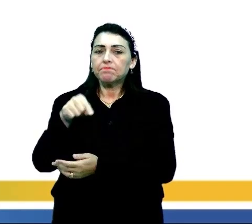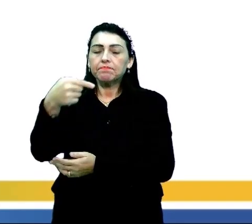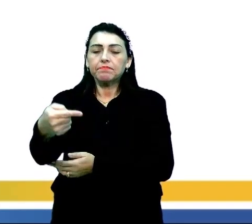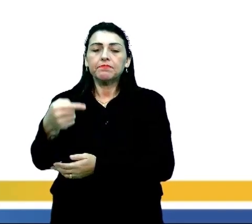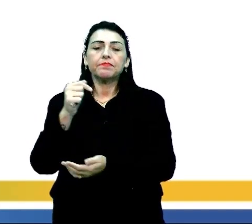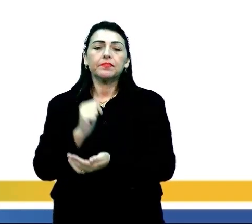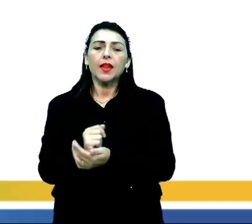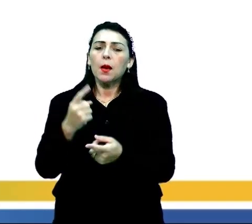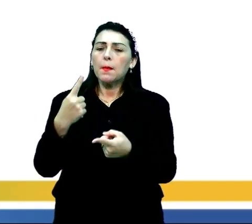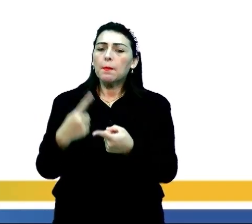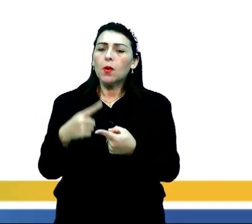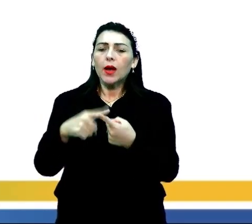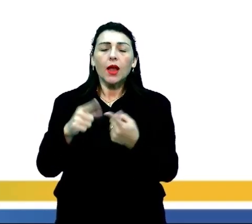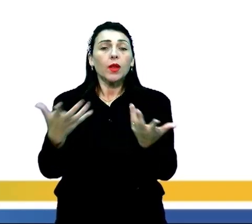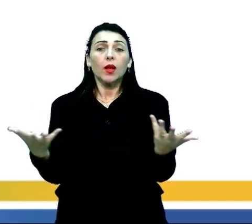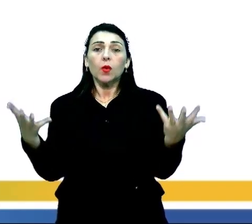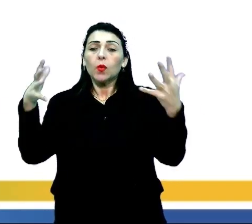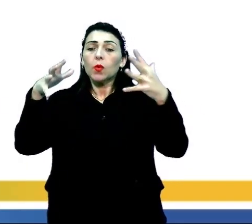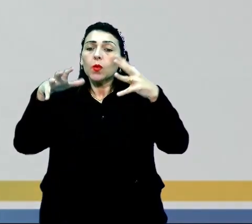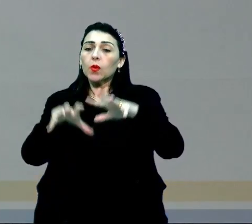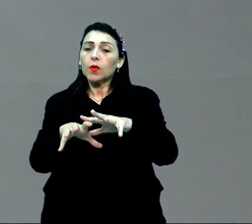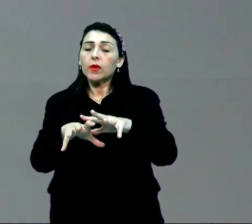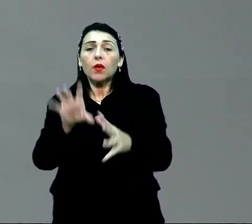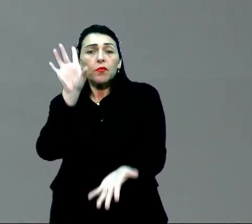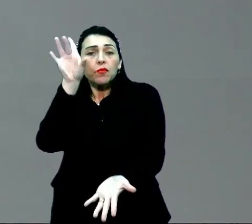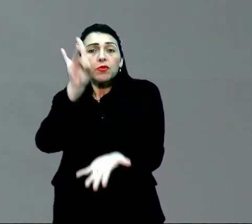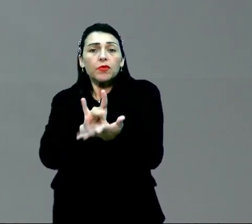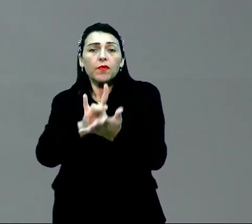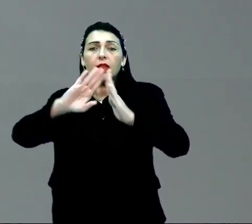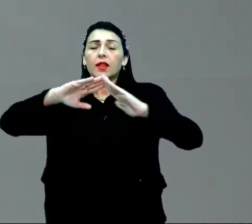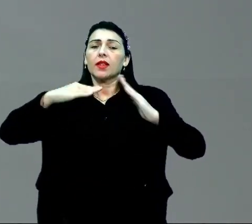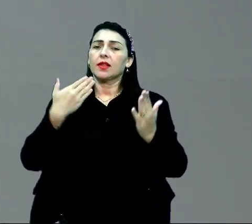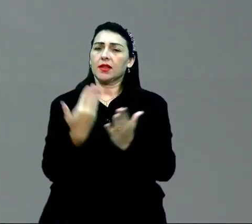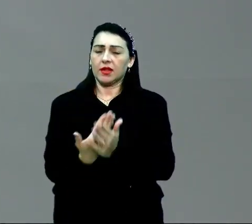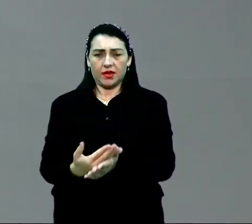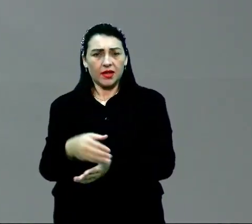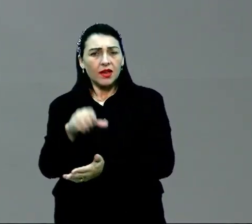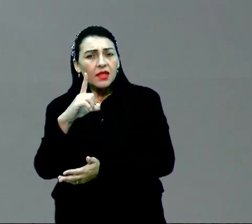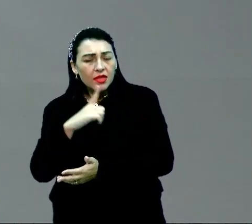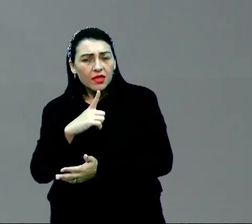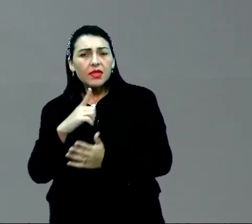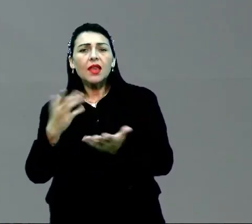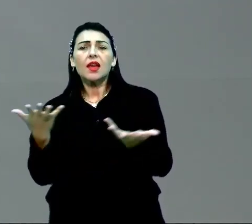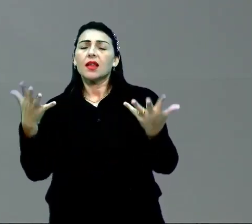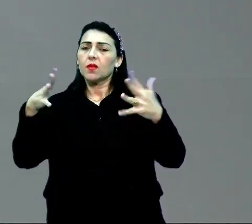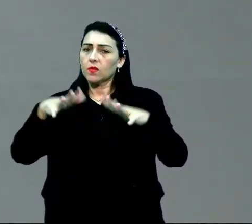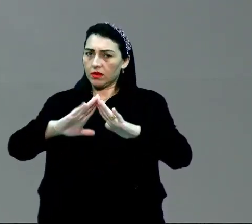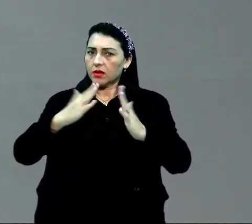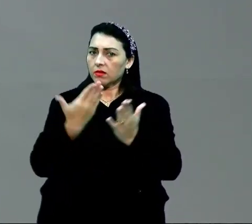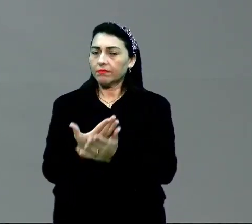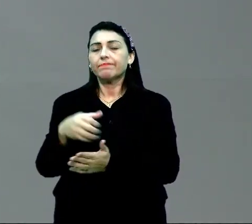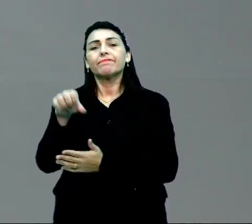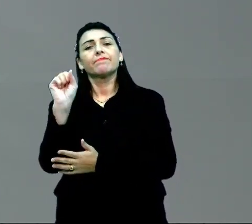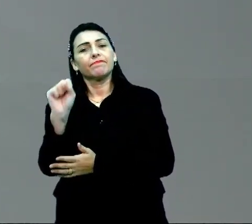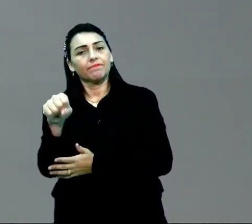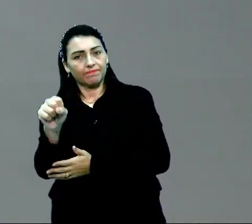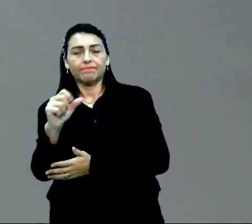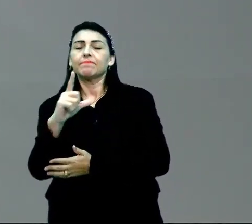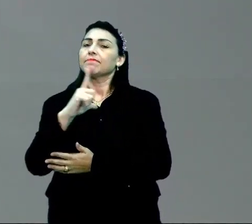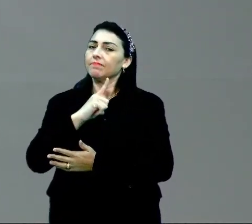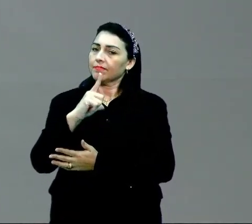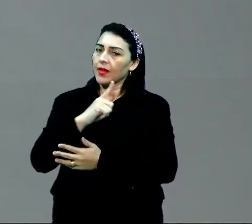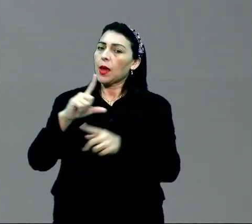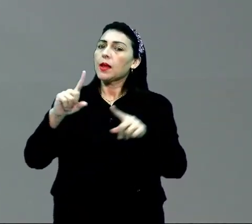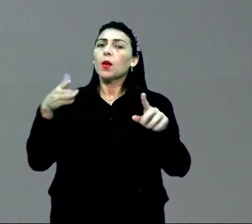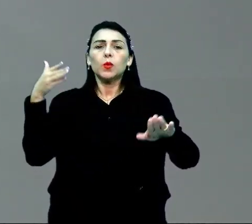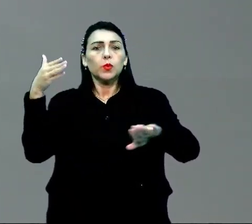próxima. Porque não há inclusão plena nas escolas. Existe a inclusão nas escolas? Existe. Com certeza existe.